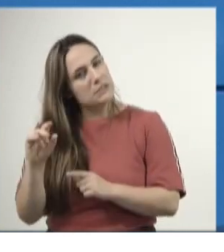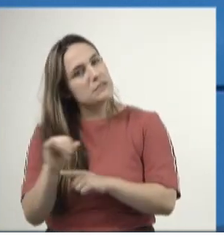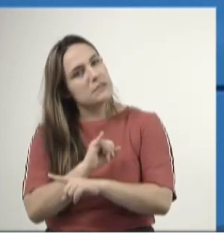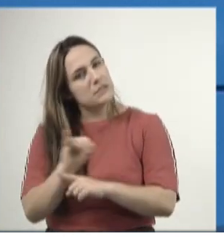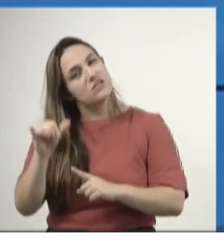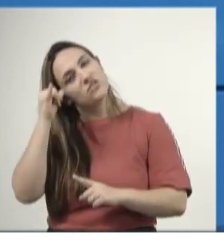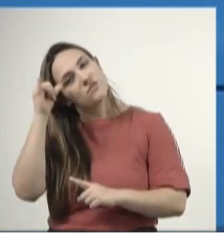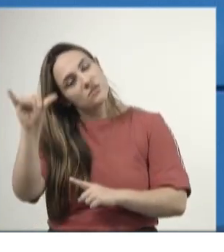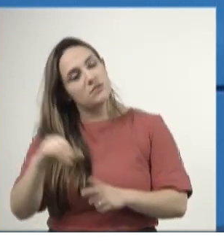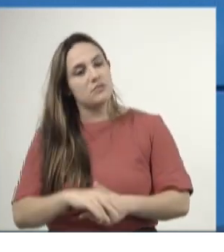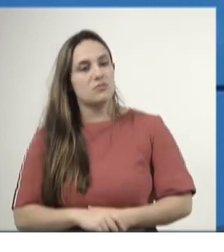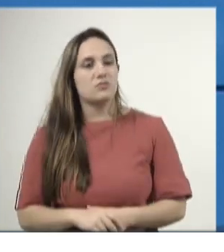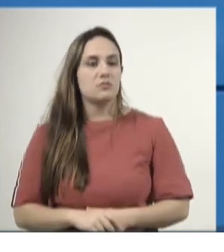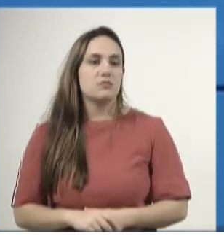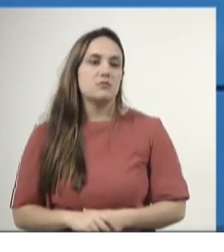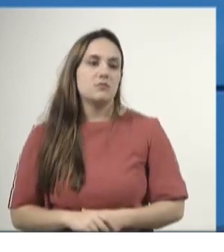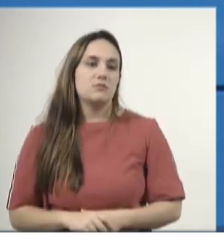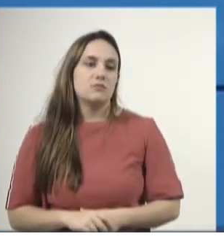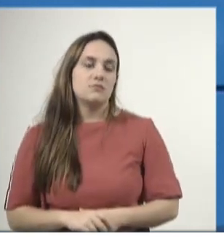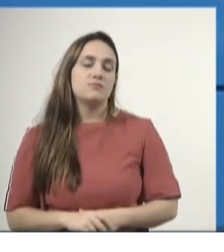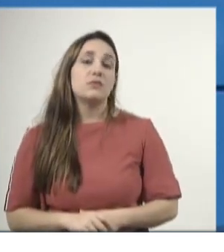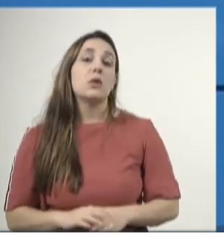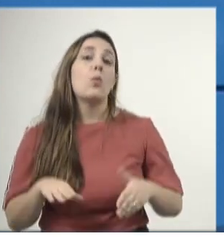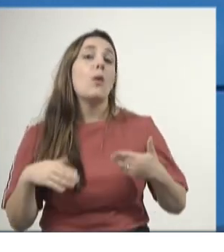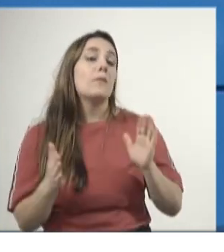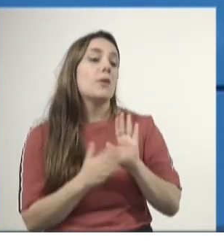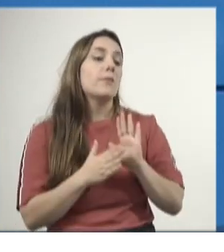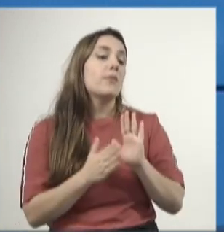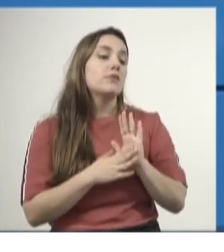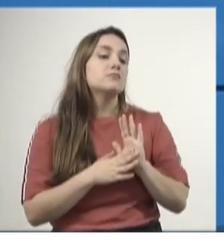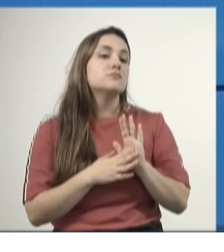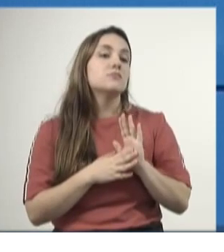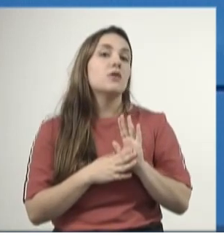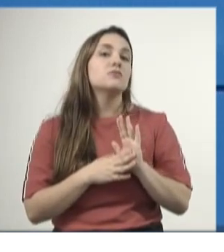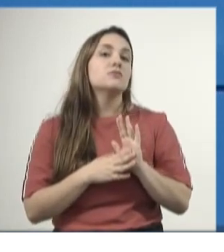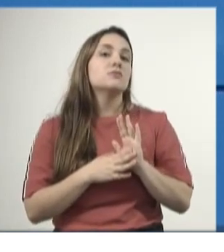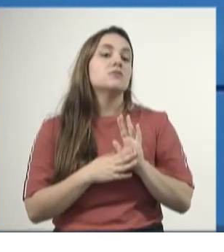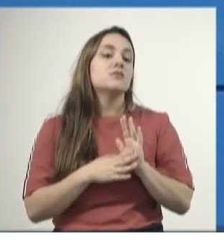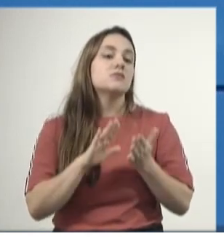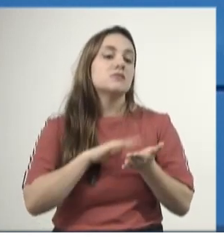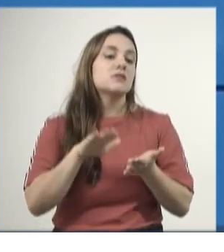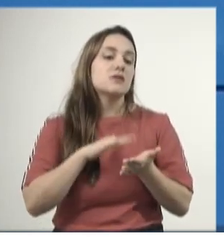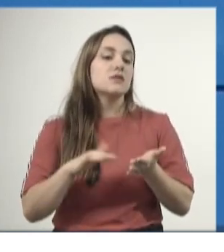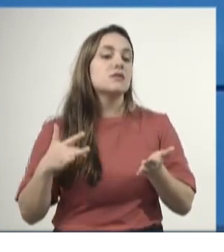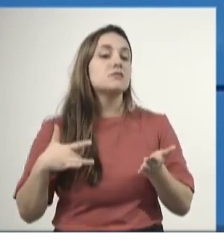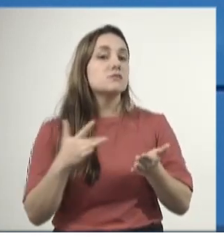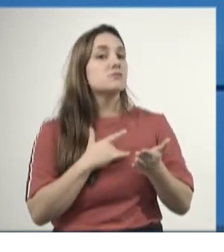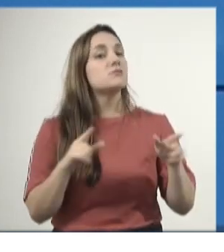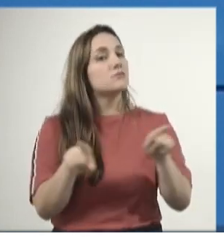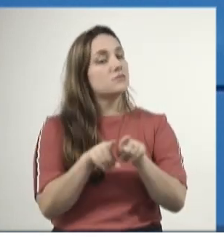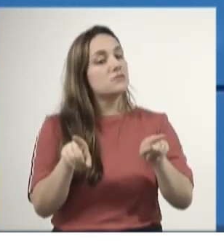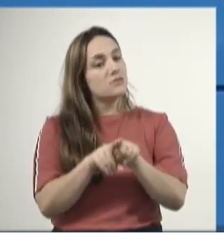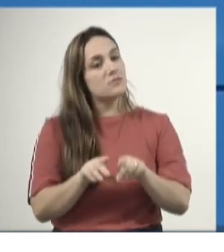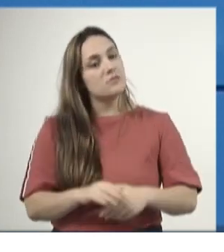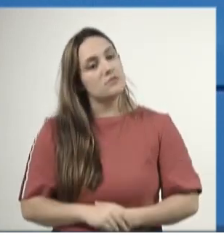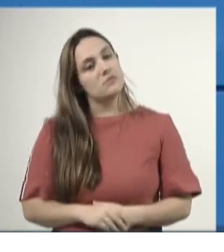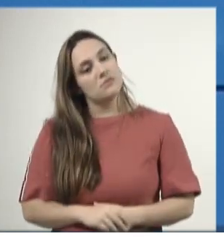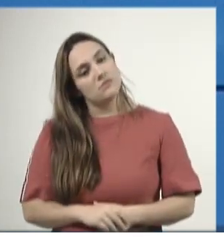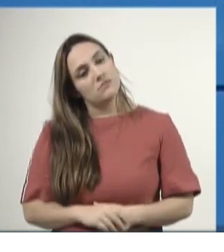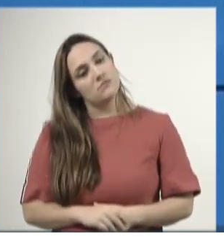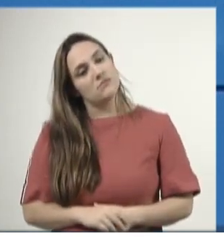que foi que a Defensoria propôs à Secretaria Municipal de Saúde